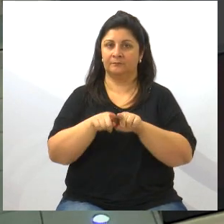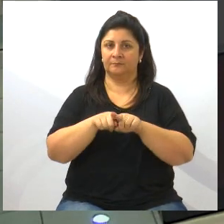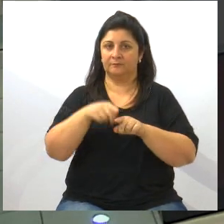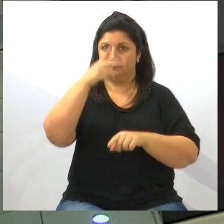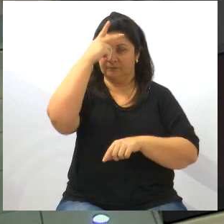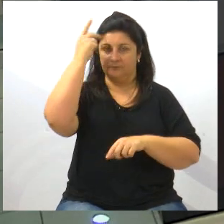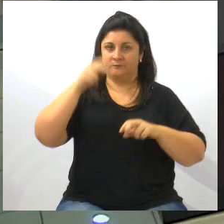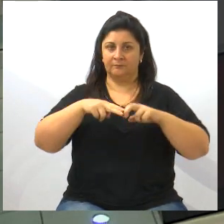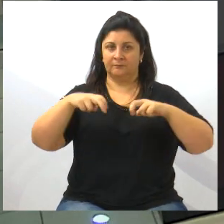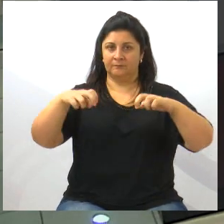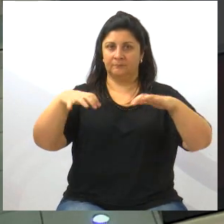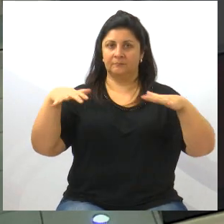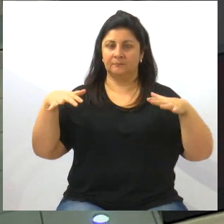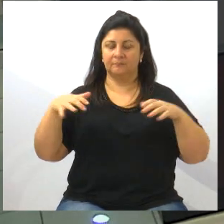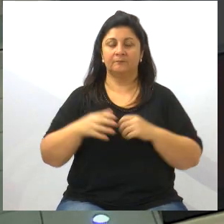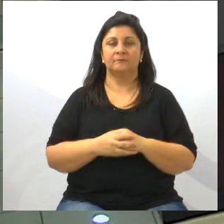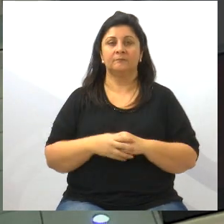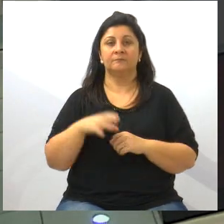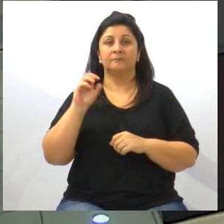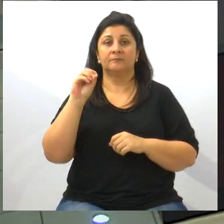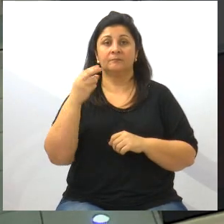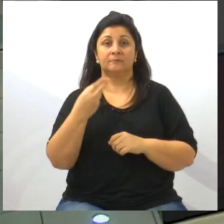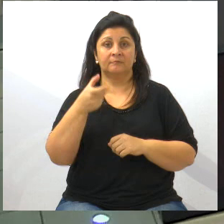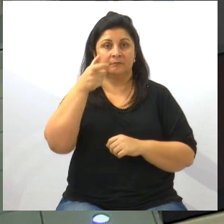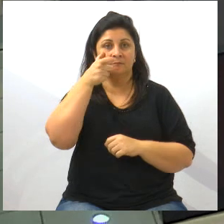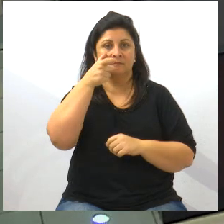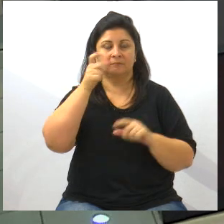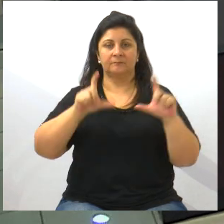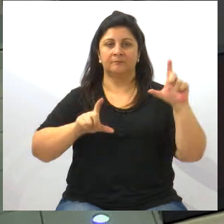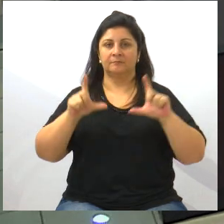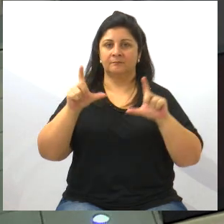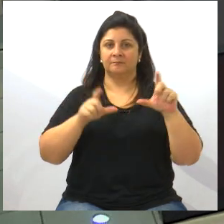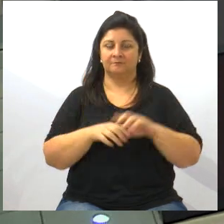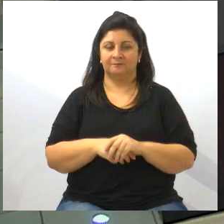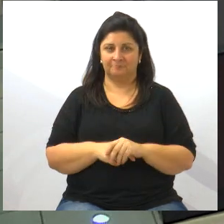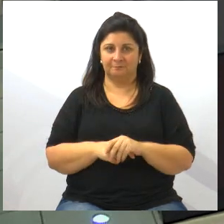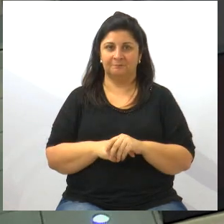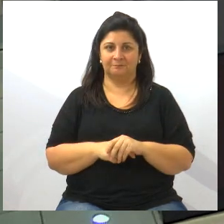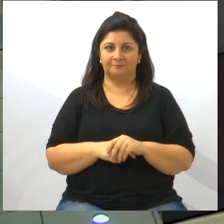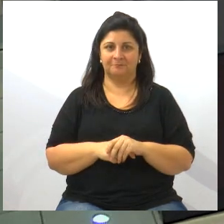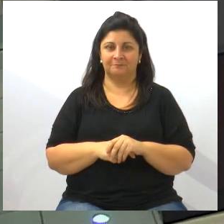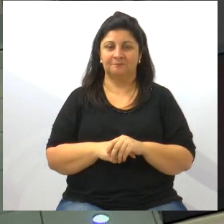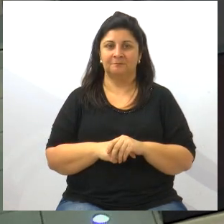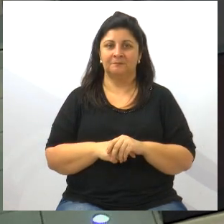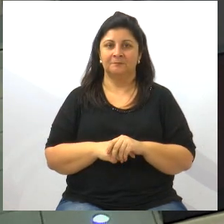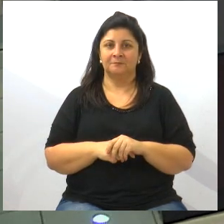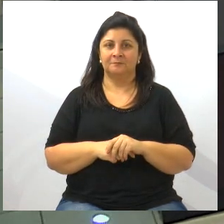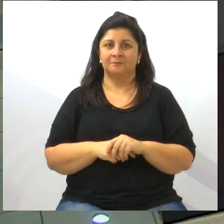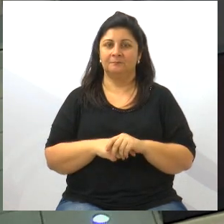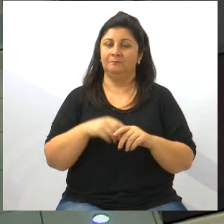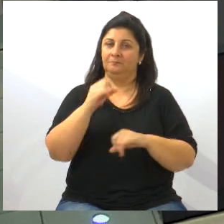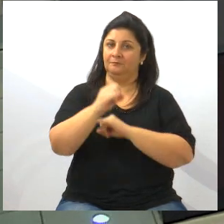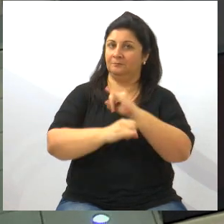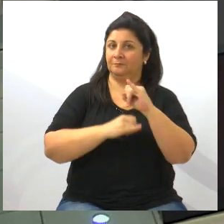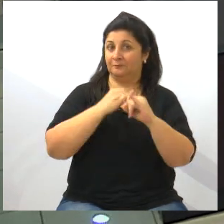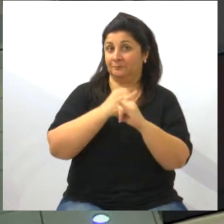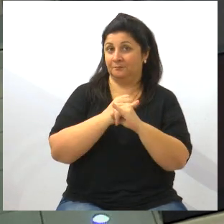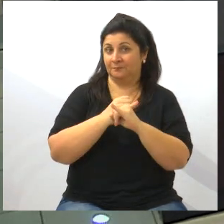você jacarense que está nos assistindo, e telespectadores da TV Câmara,